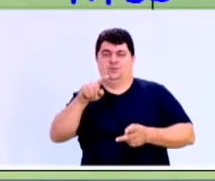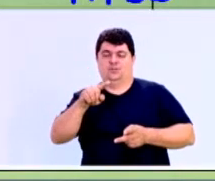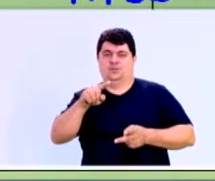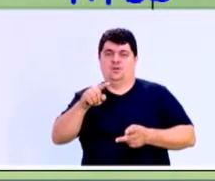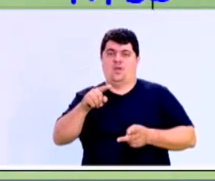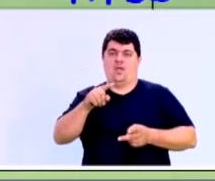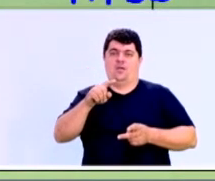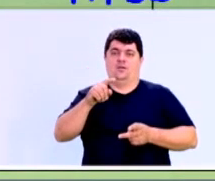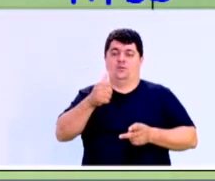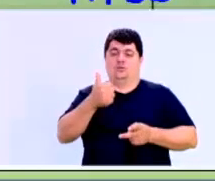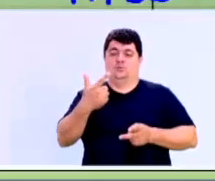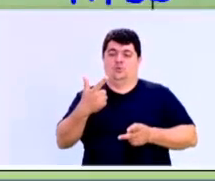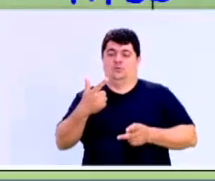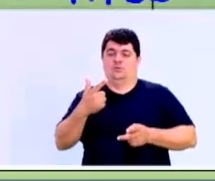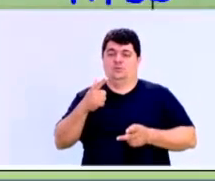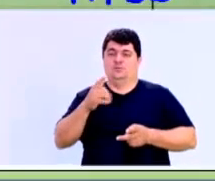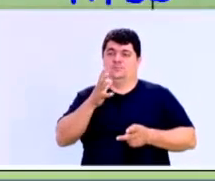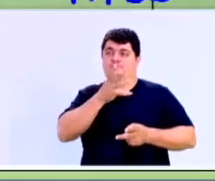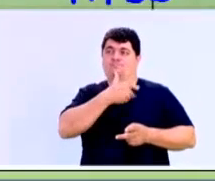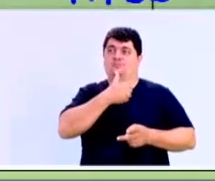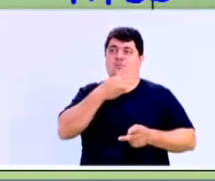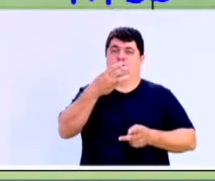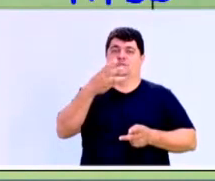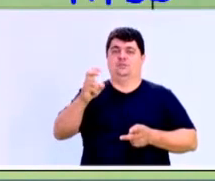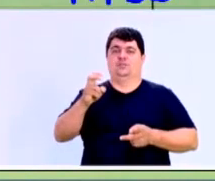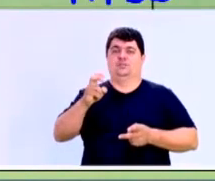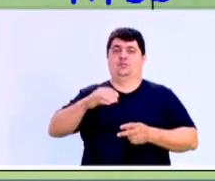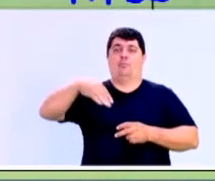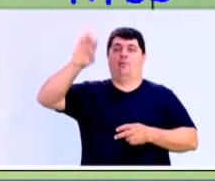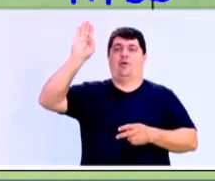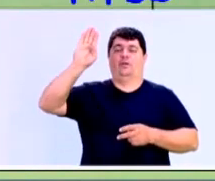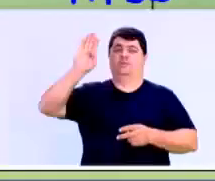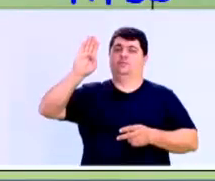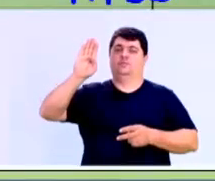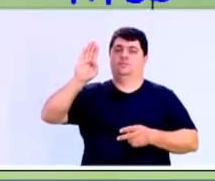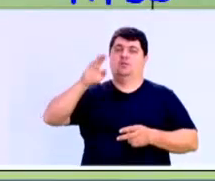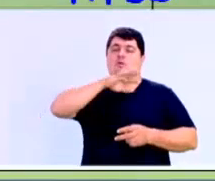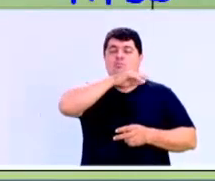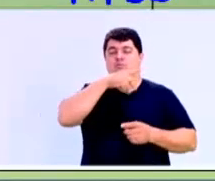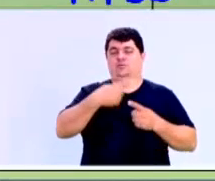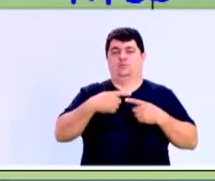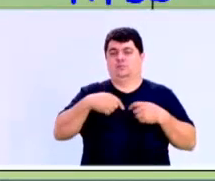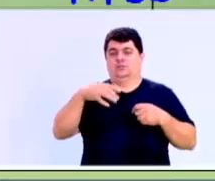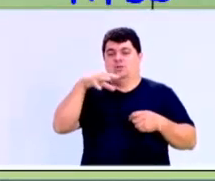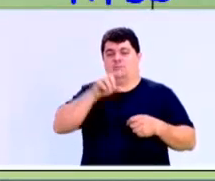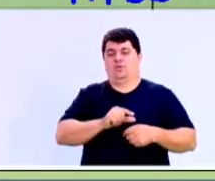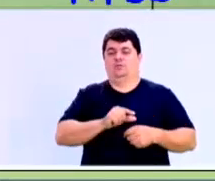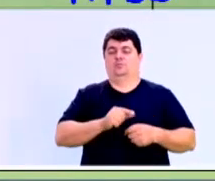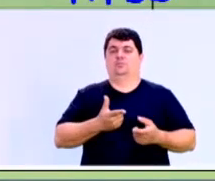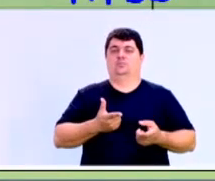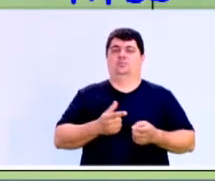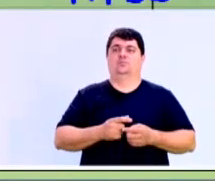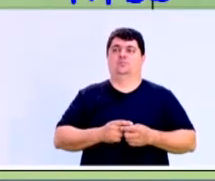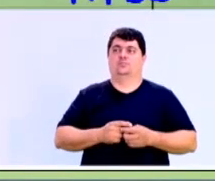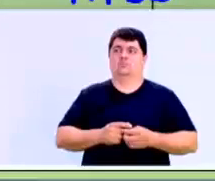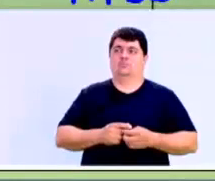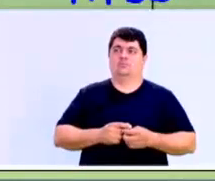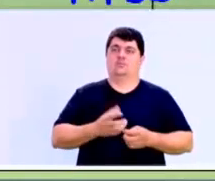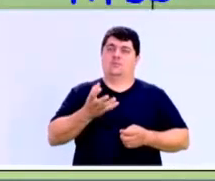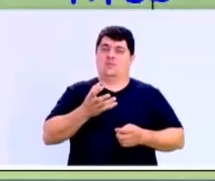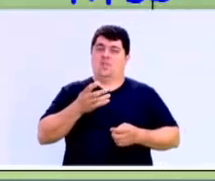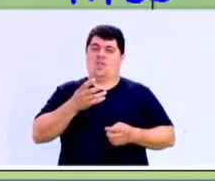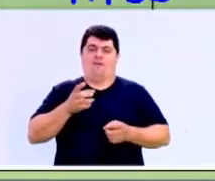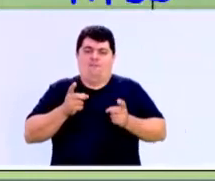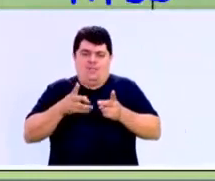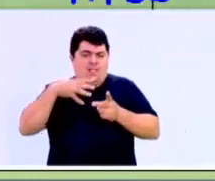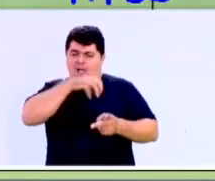prazo, correto? E agora o prazo médio de recebimento de vendas. Você quer demorar mais ou menos para receber vendas? Você quer